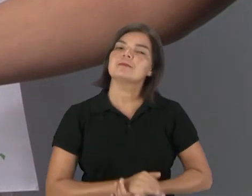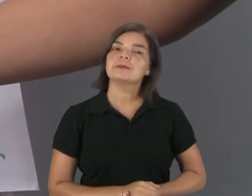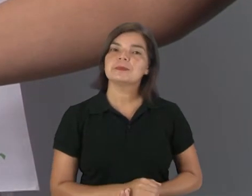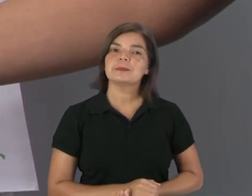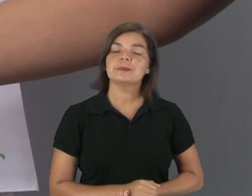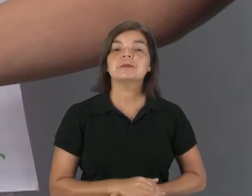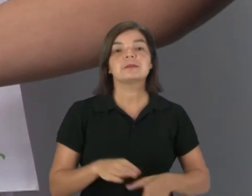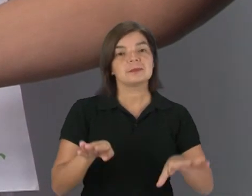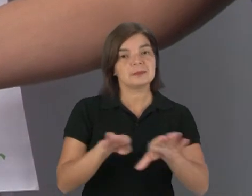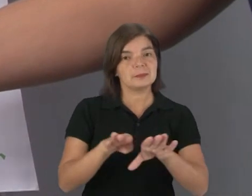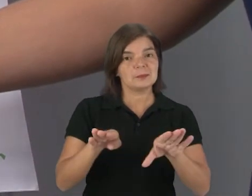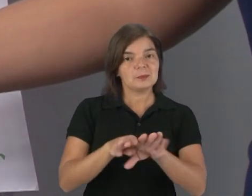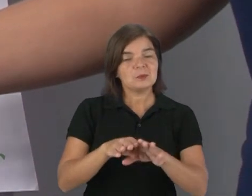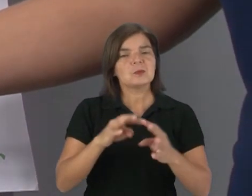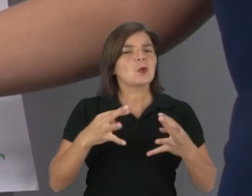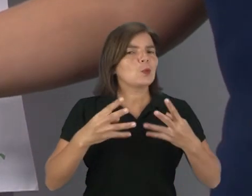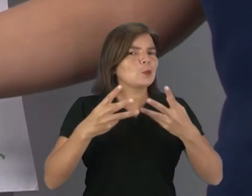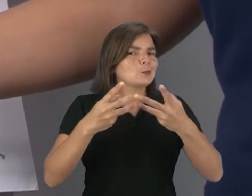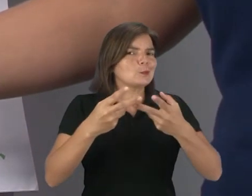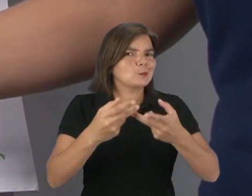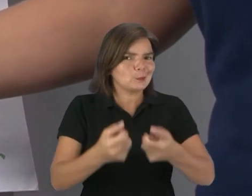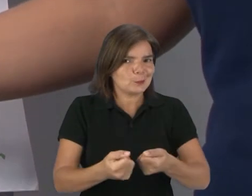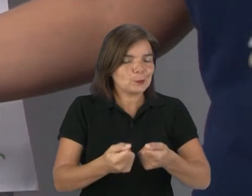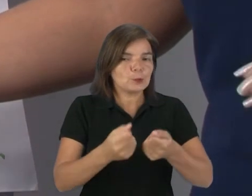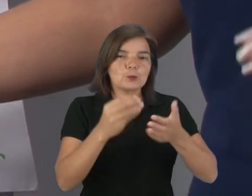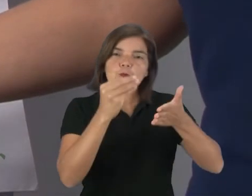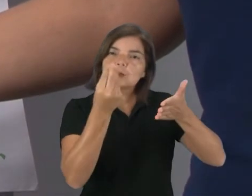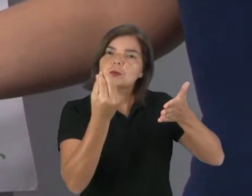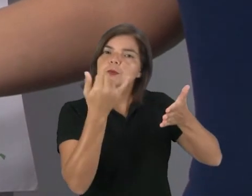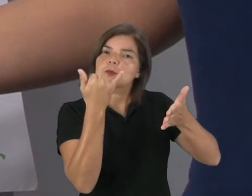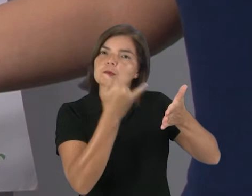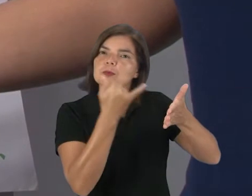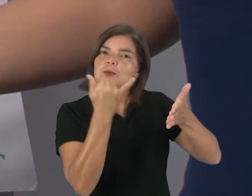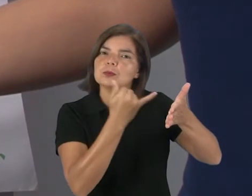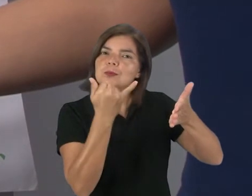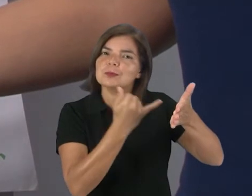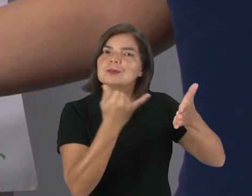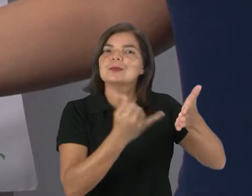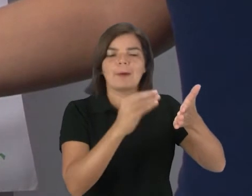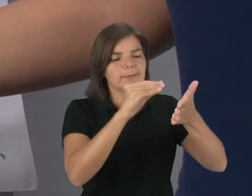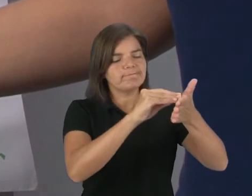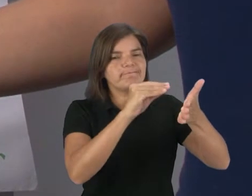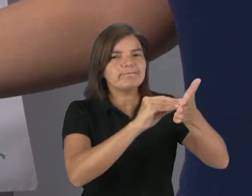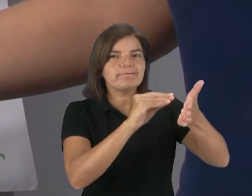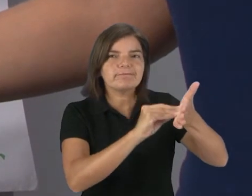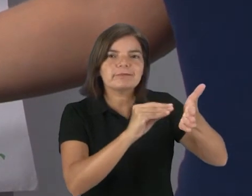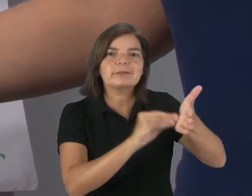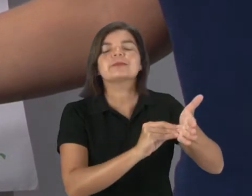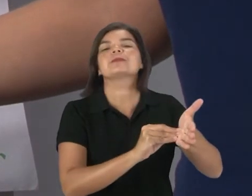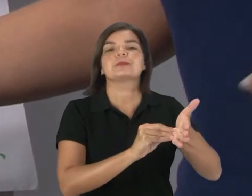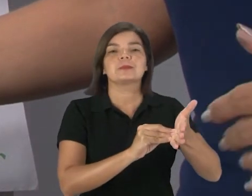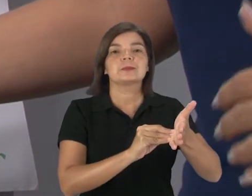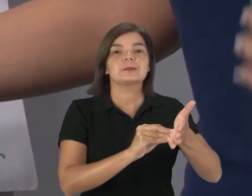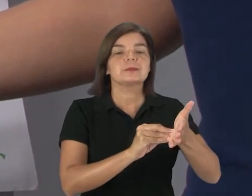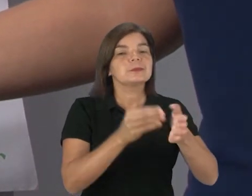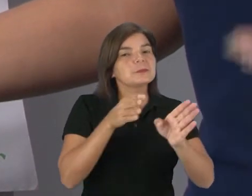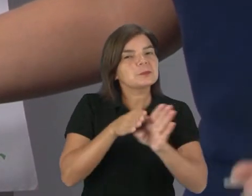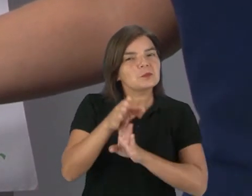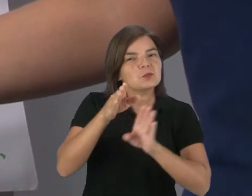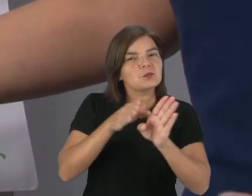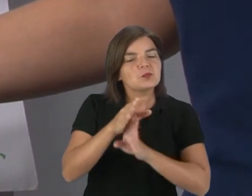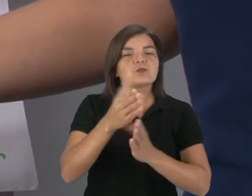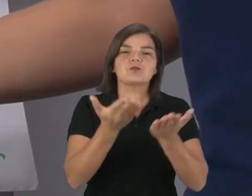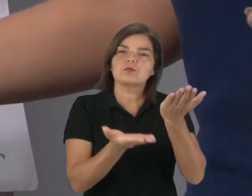etiquetas, certo? Com todas ali instruções, também com, além das instruções,